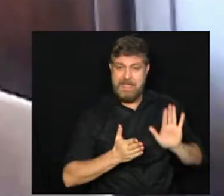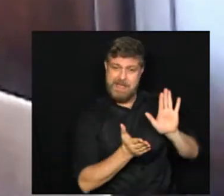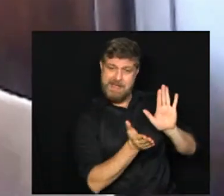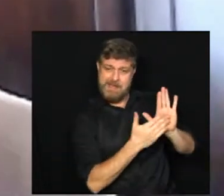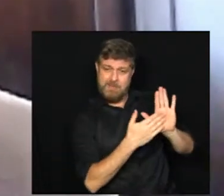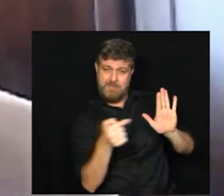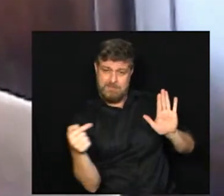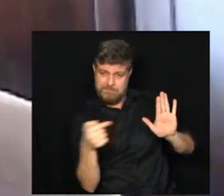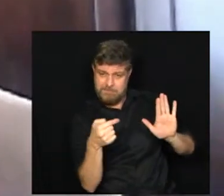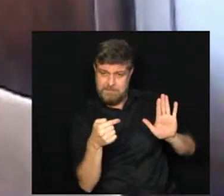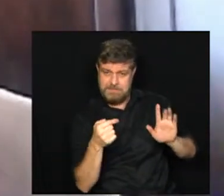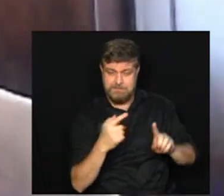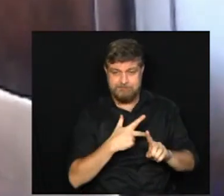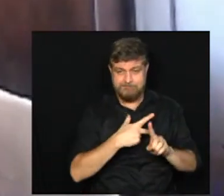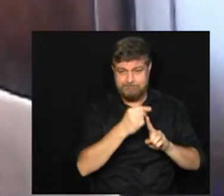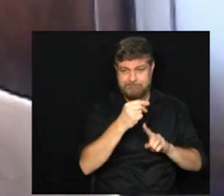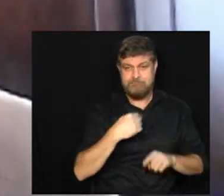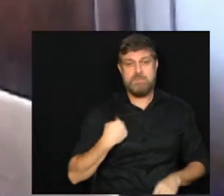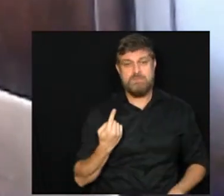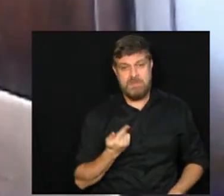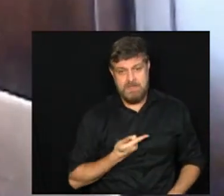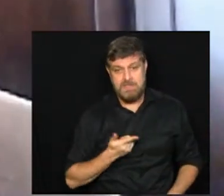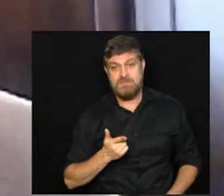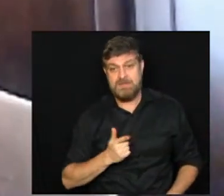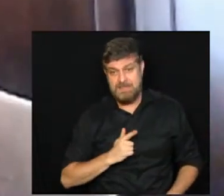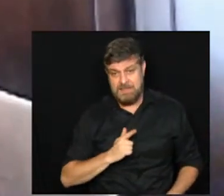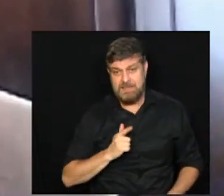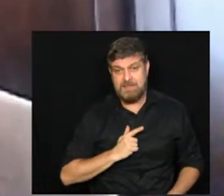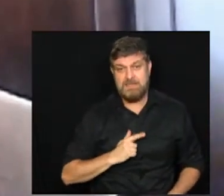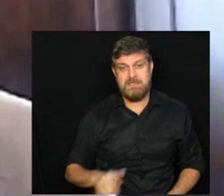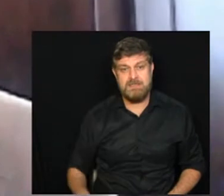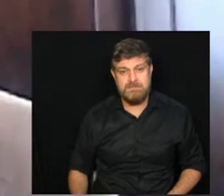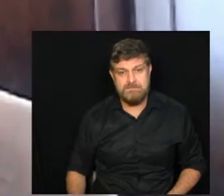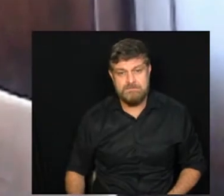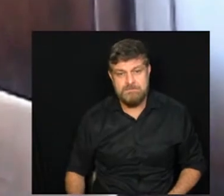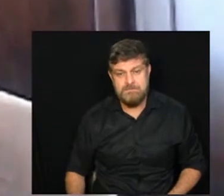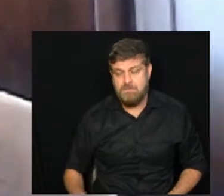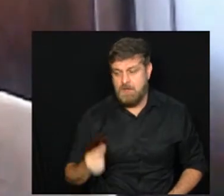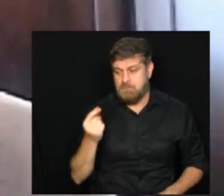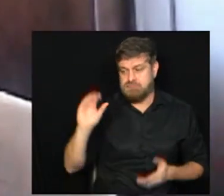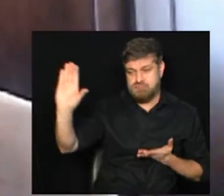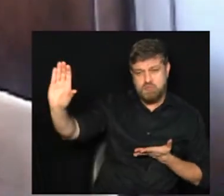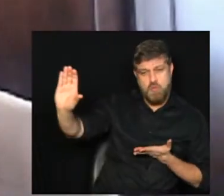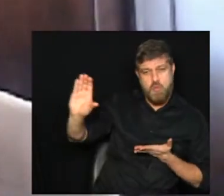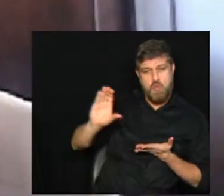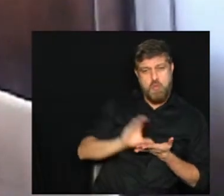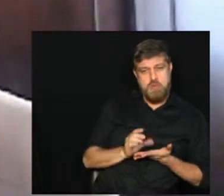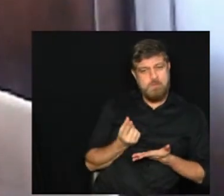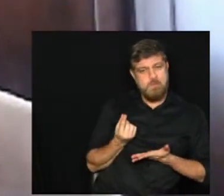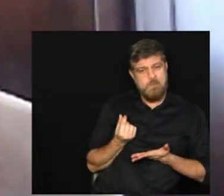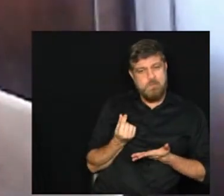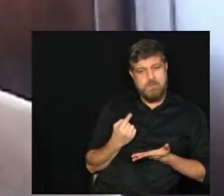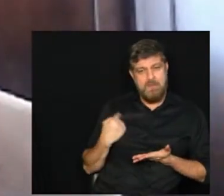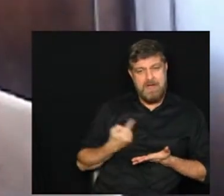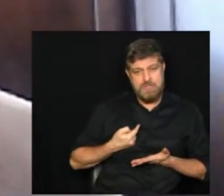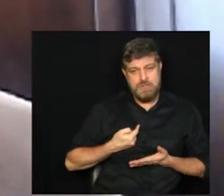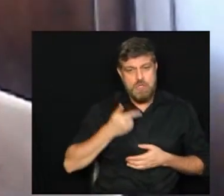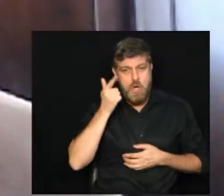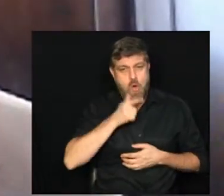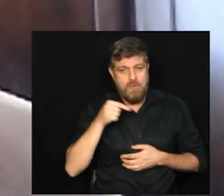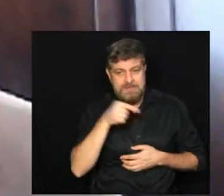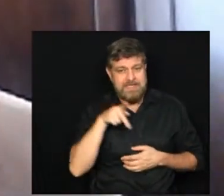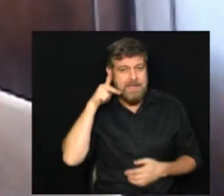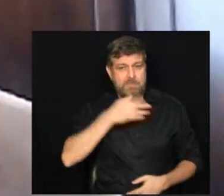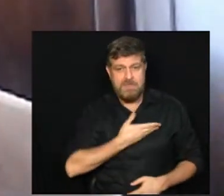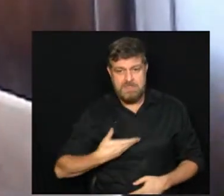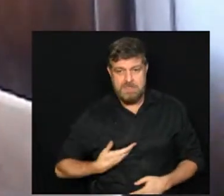proposta vencedora, aí a gente vai receber um recurso para poder implantar algumas das políticas